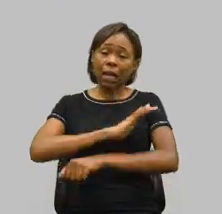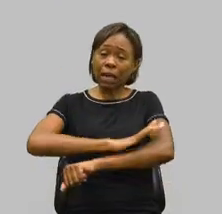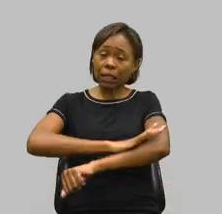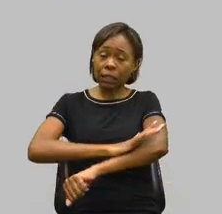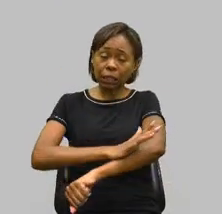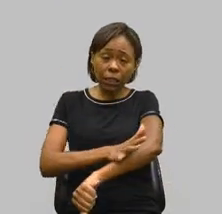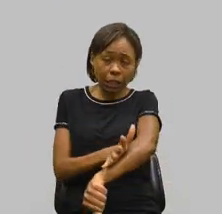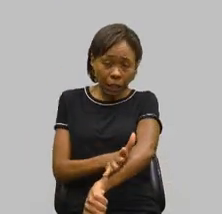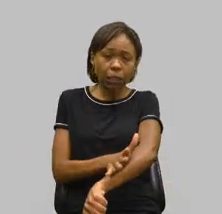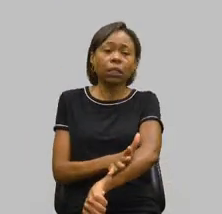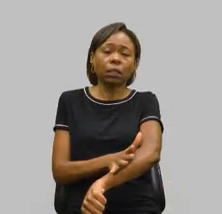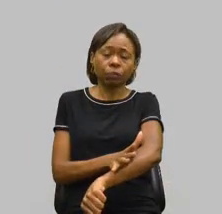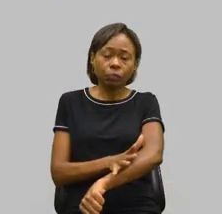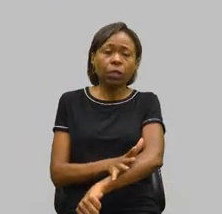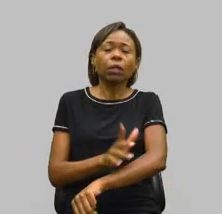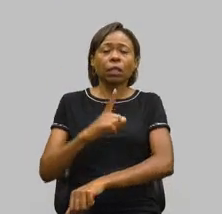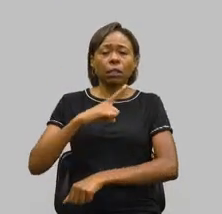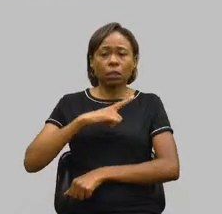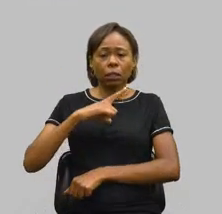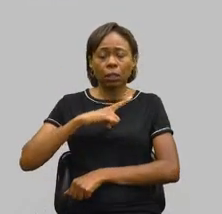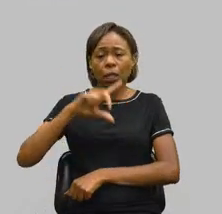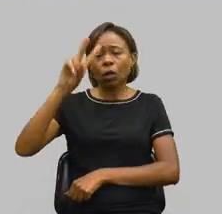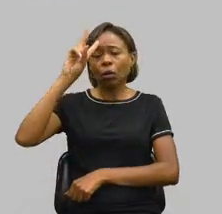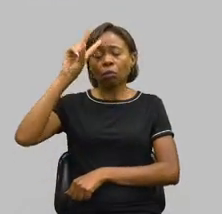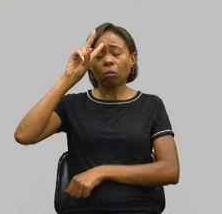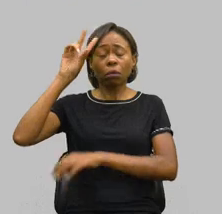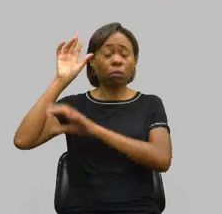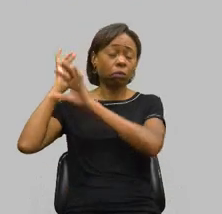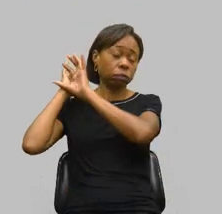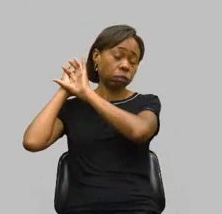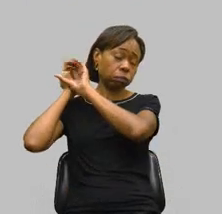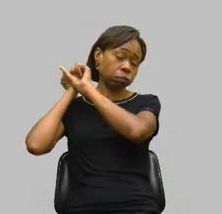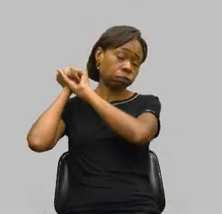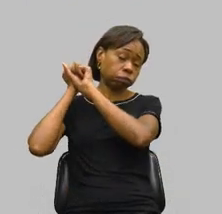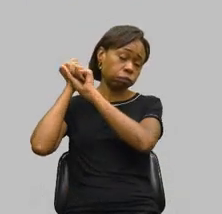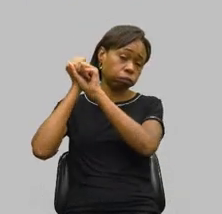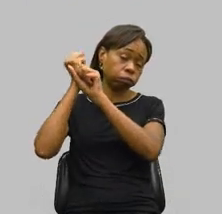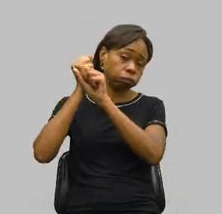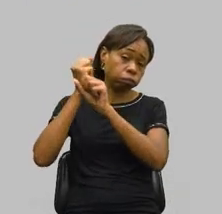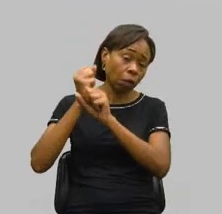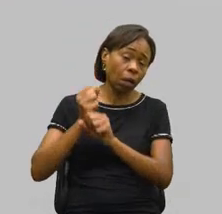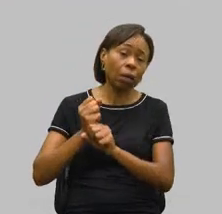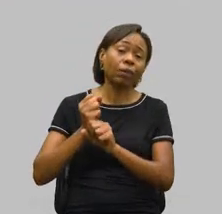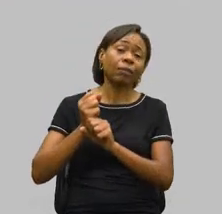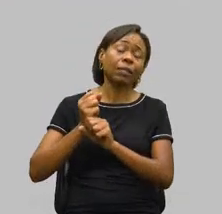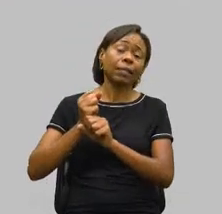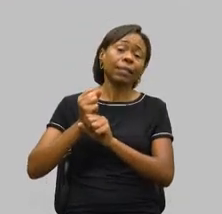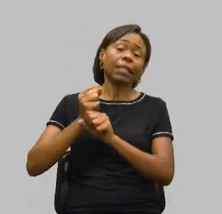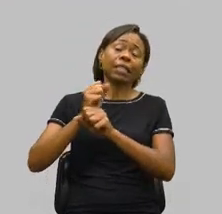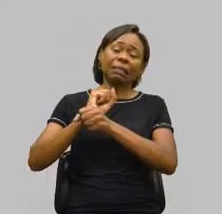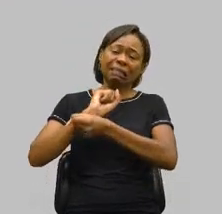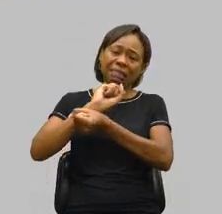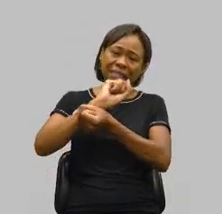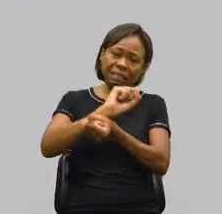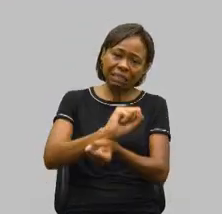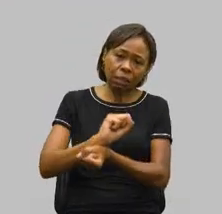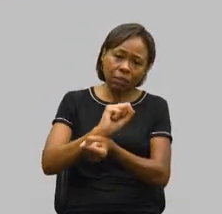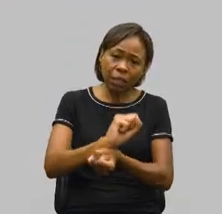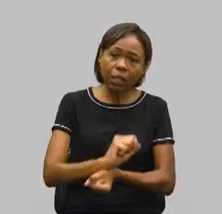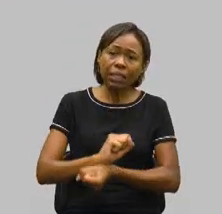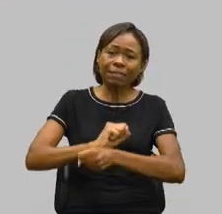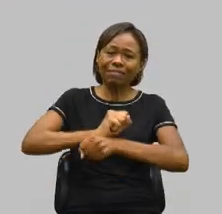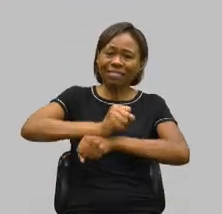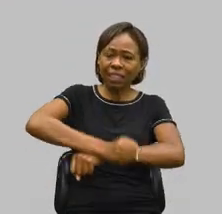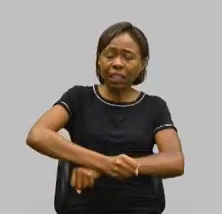eh muito grande né de reprodução de uma estrutura escravagista ainda hoje no